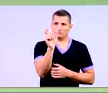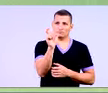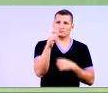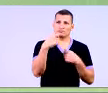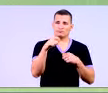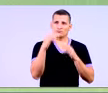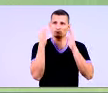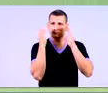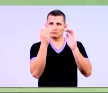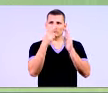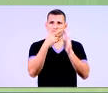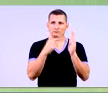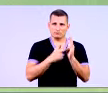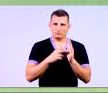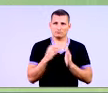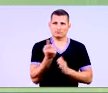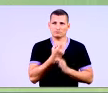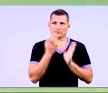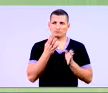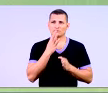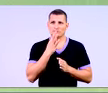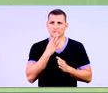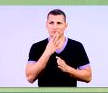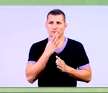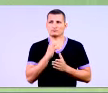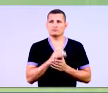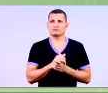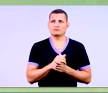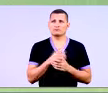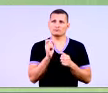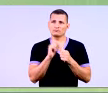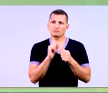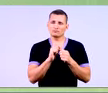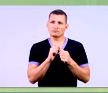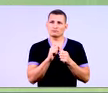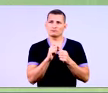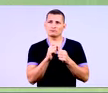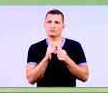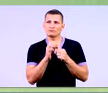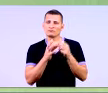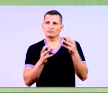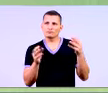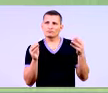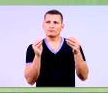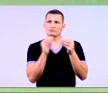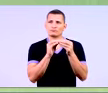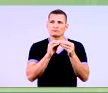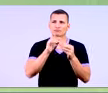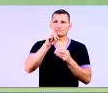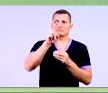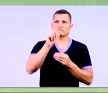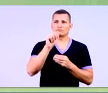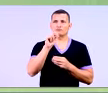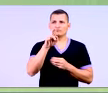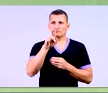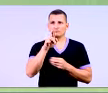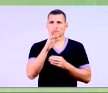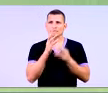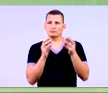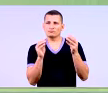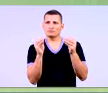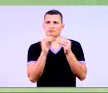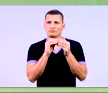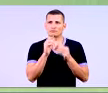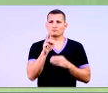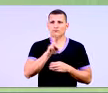e pra que eu possa fazer a atribuição à atribuição que é atribuição da variável passar um valor pra ela eu uso